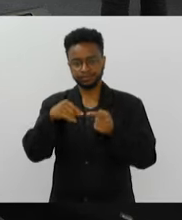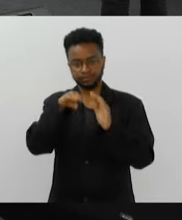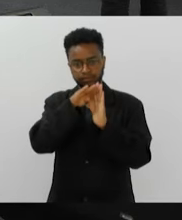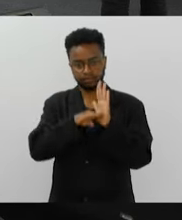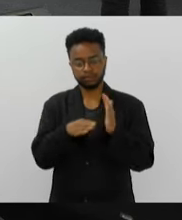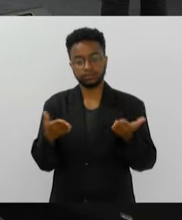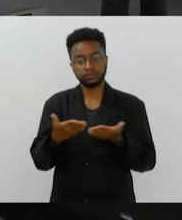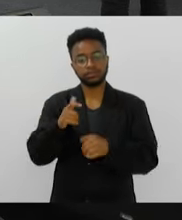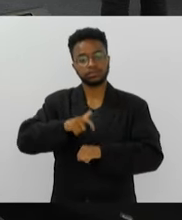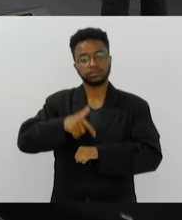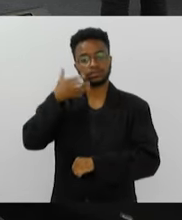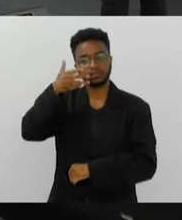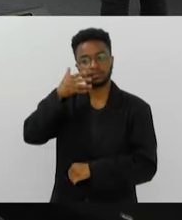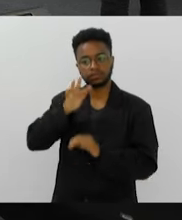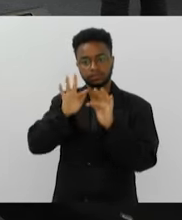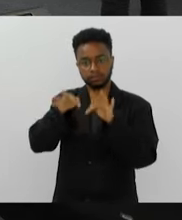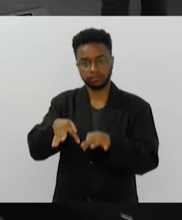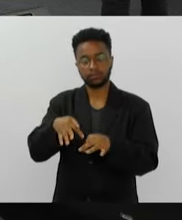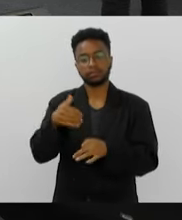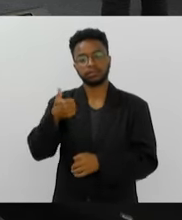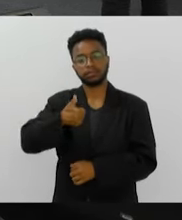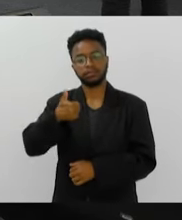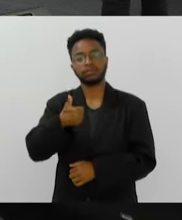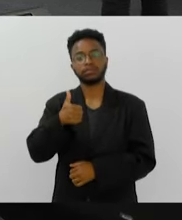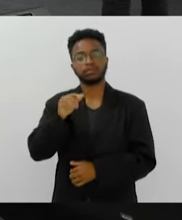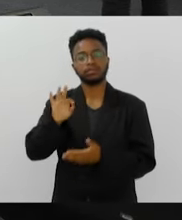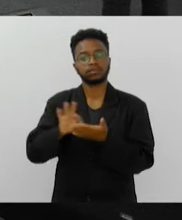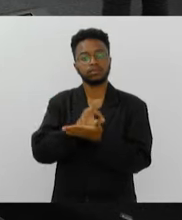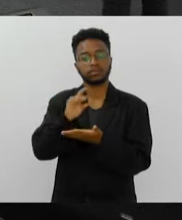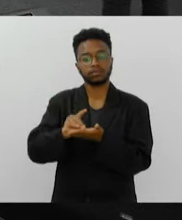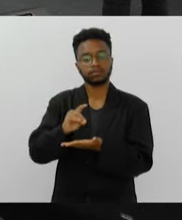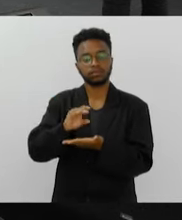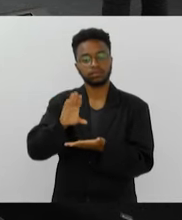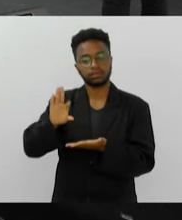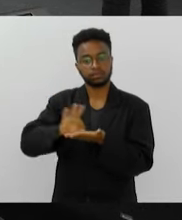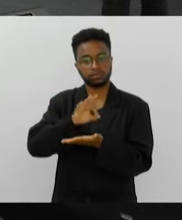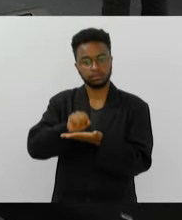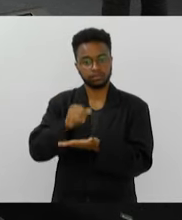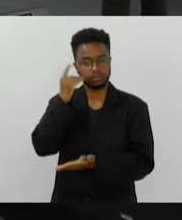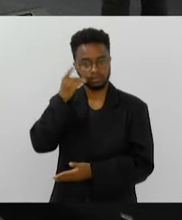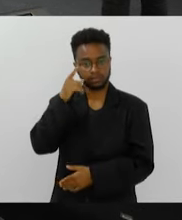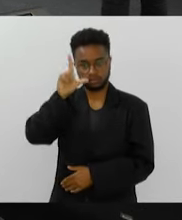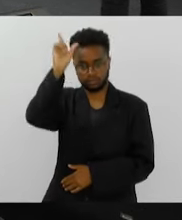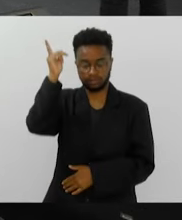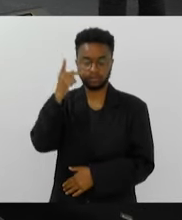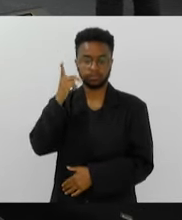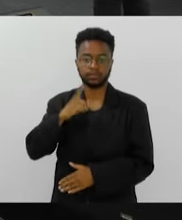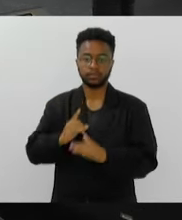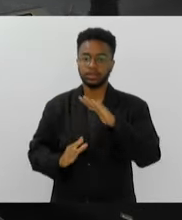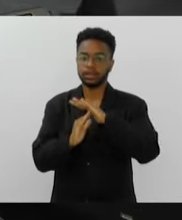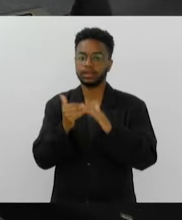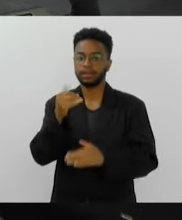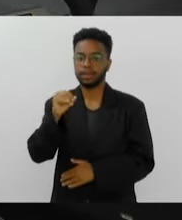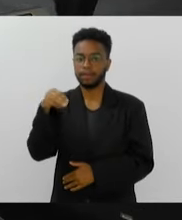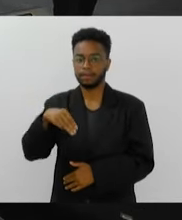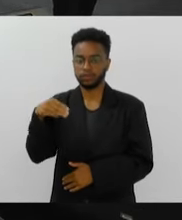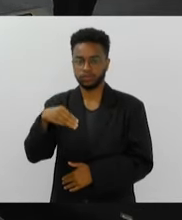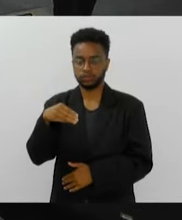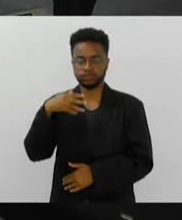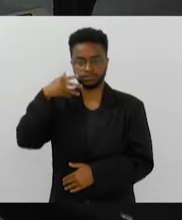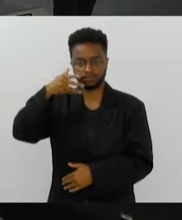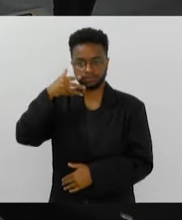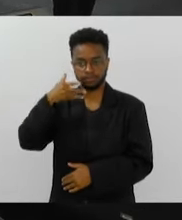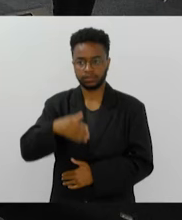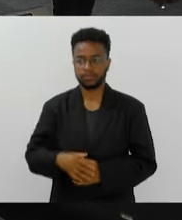dia passa seu o expediente final primeiro orador inscrito é o nbre Deputado luí Paulo vossa excelência dispõe de 10 minutos no tempo regimental